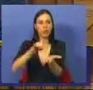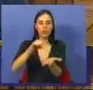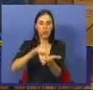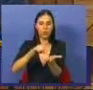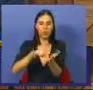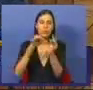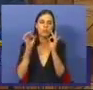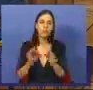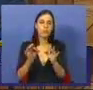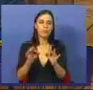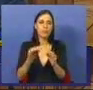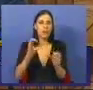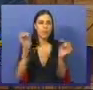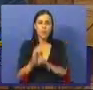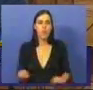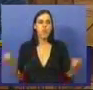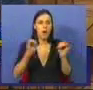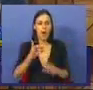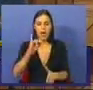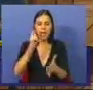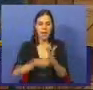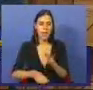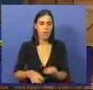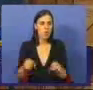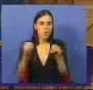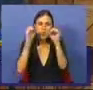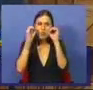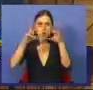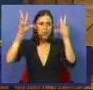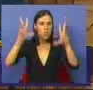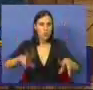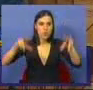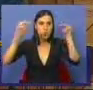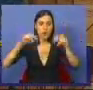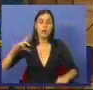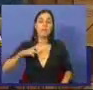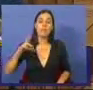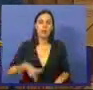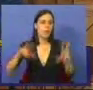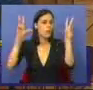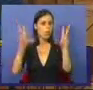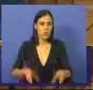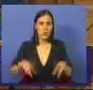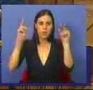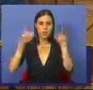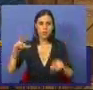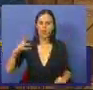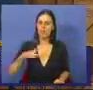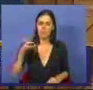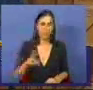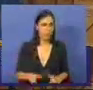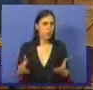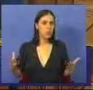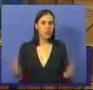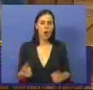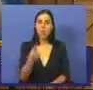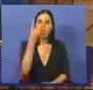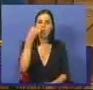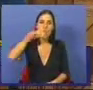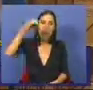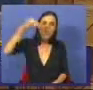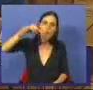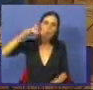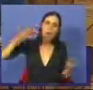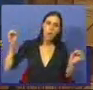que é totalmente isento de impostos. Isto nunca aconteceu em Portugal. Nunca aconteceu em Portugal. Não haver um